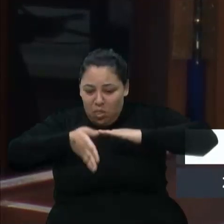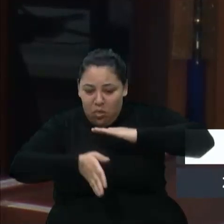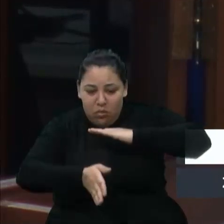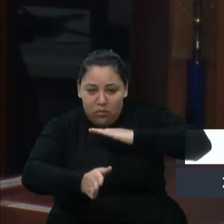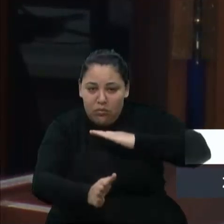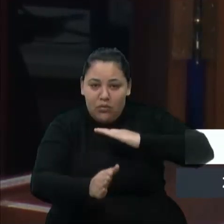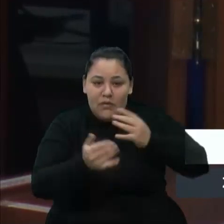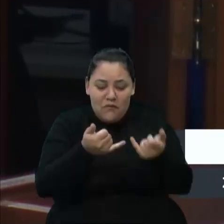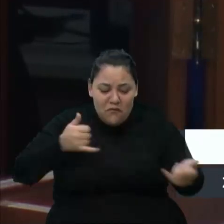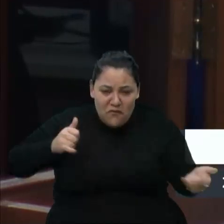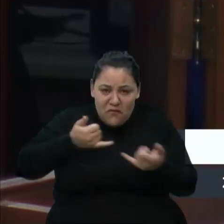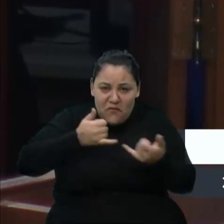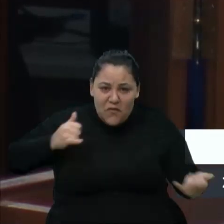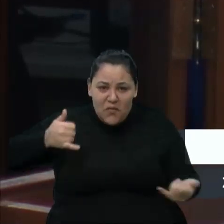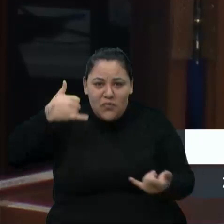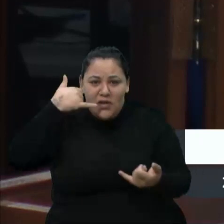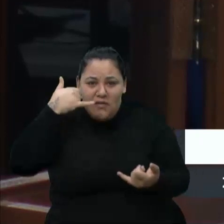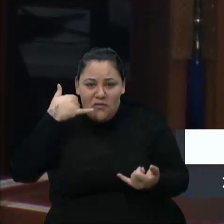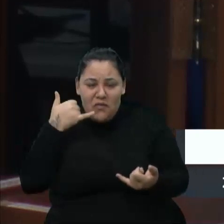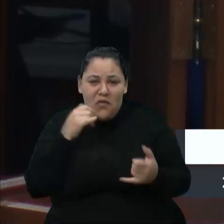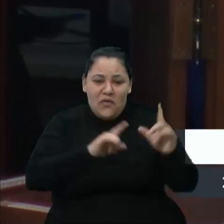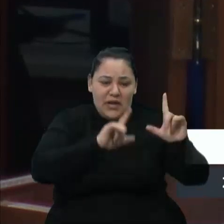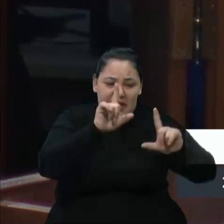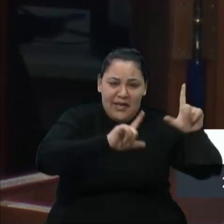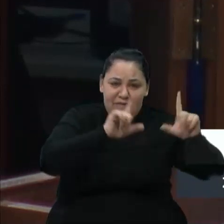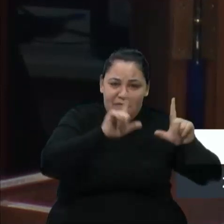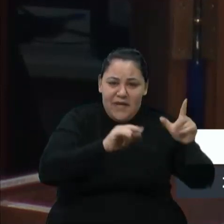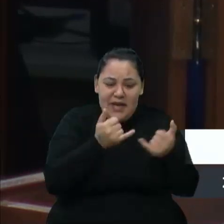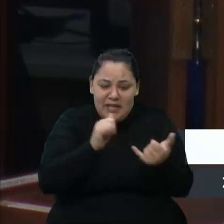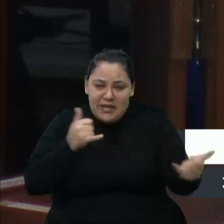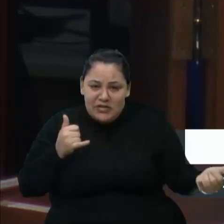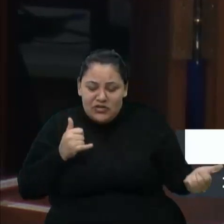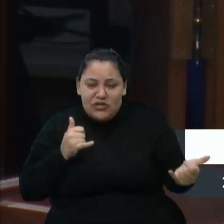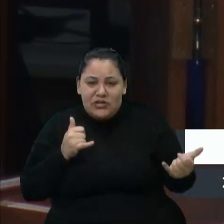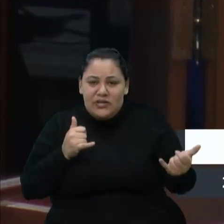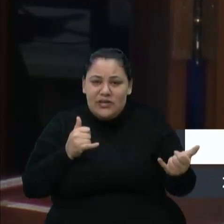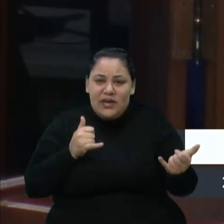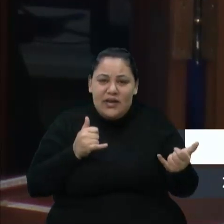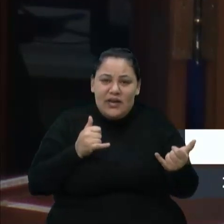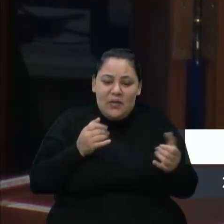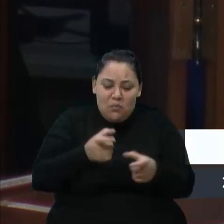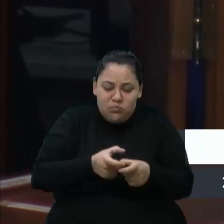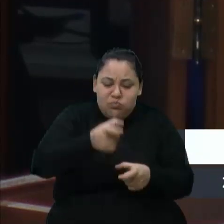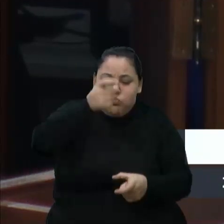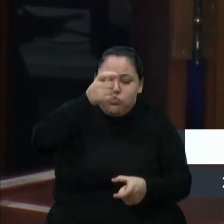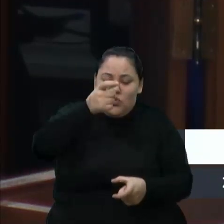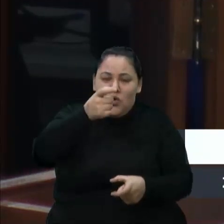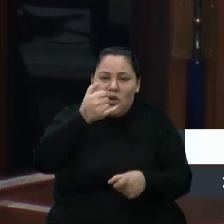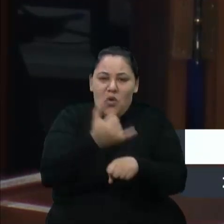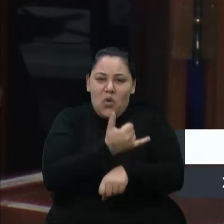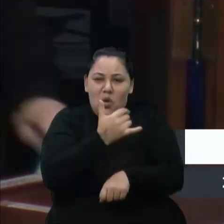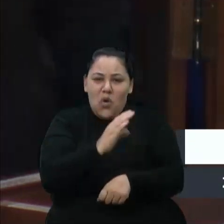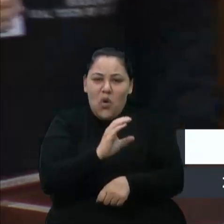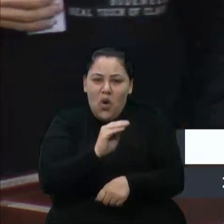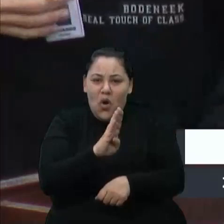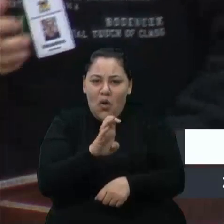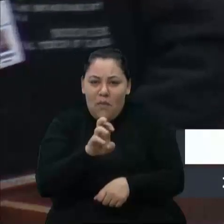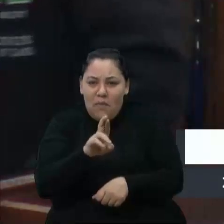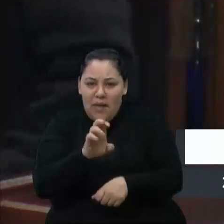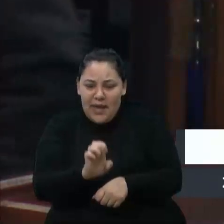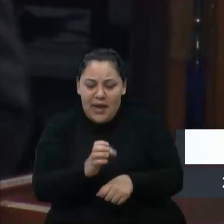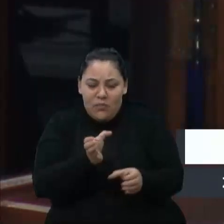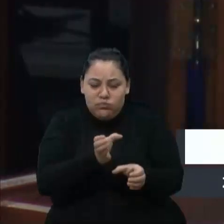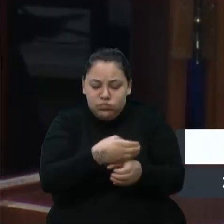cabos de telefonia, TV a cabo, energia elétrica, hastes de cobre e de alumínio, hidrômetros, abrigos protetores